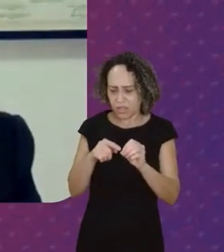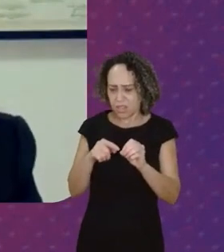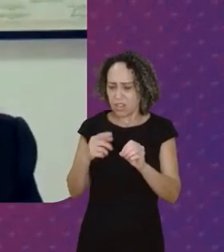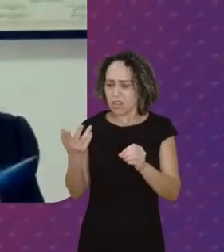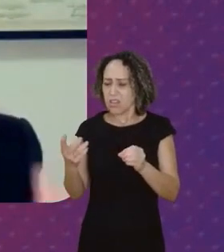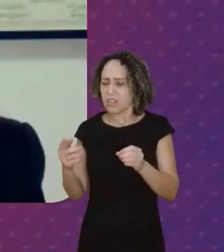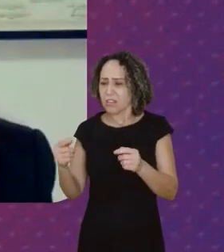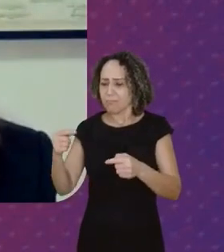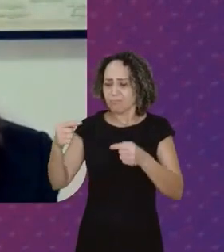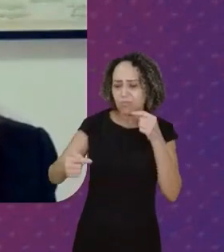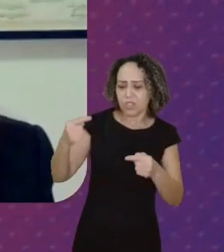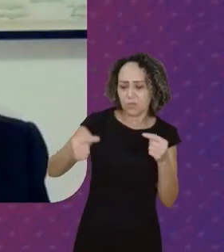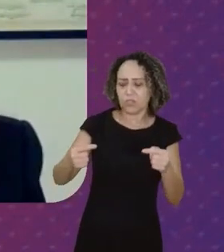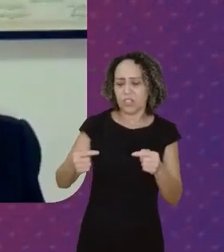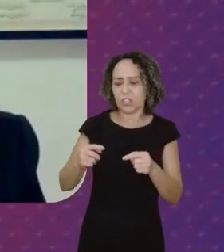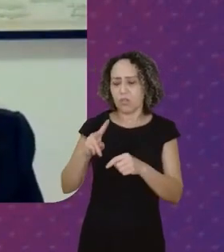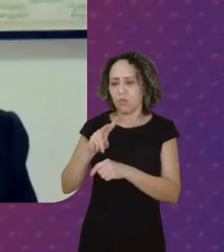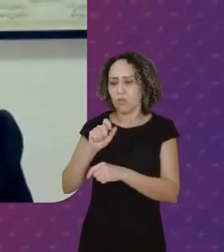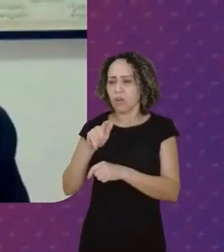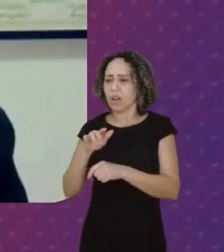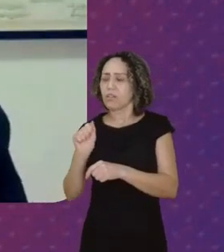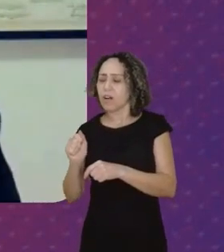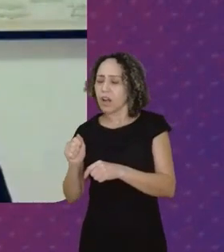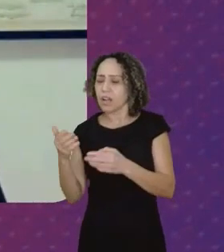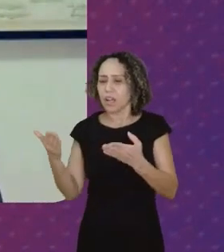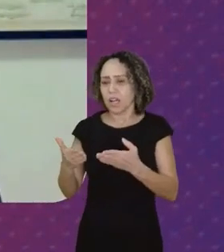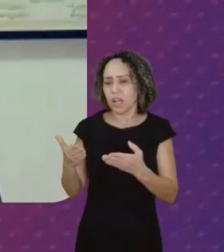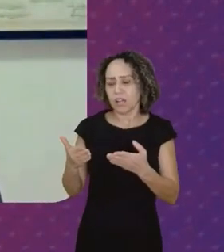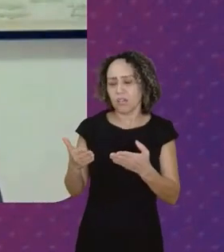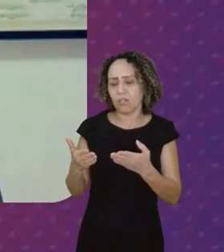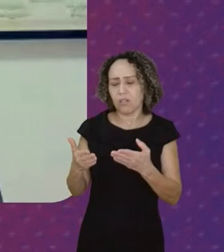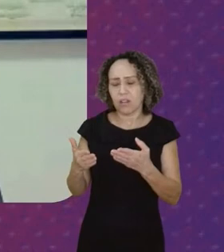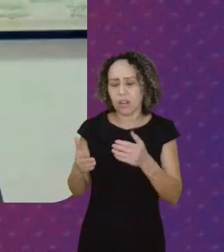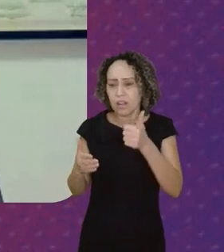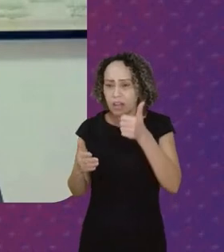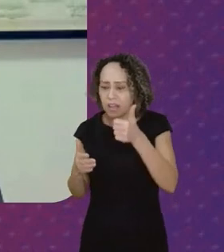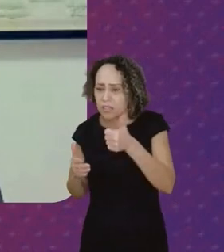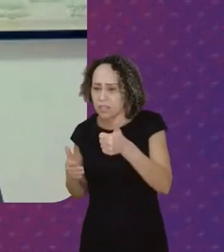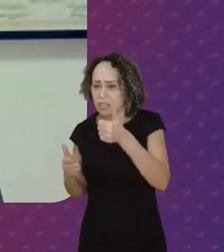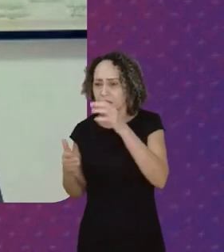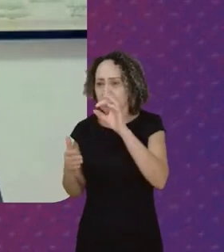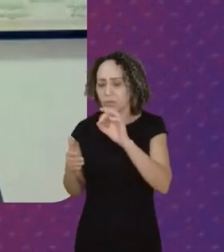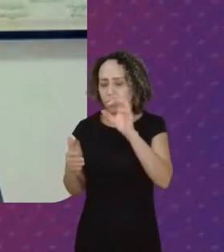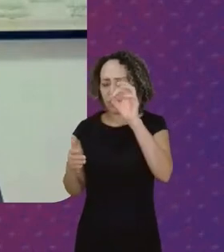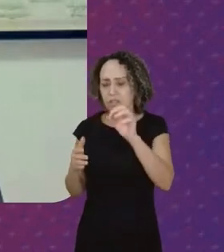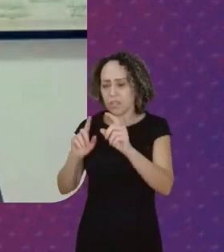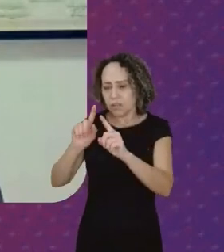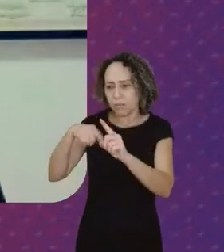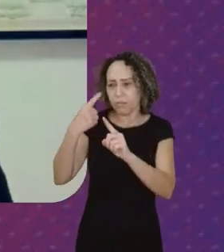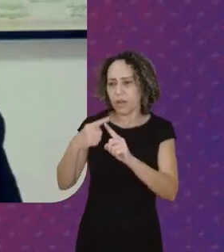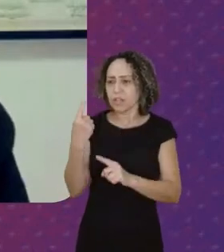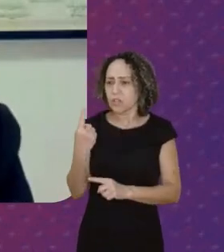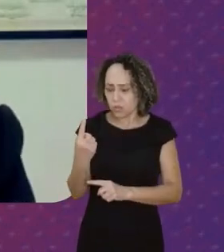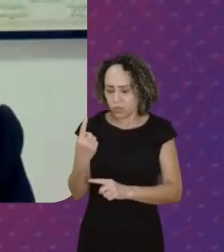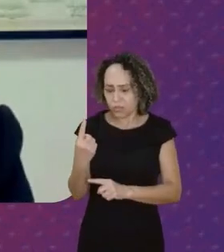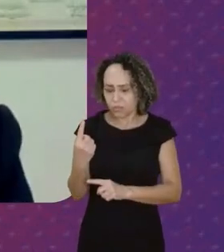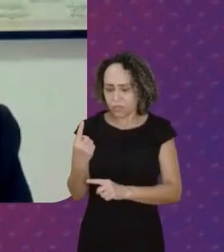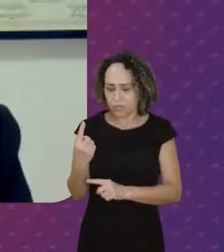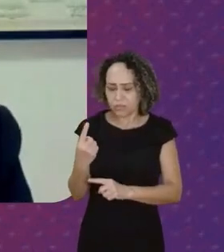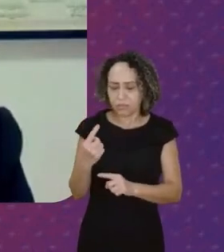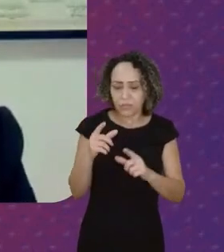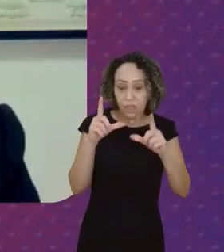hoje é apenas 100% mais um de candidatos com relação às cadeiras em disputa. Deu para entender? Diminuiu o número